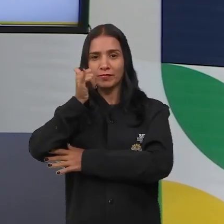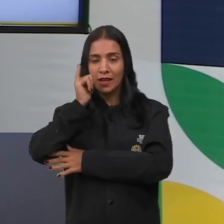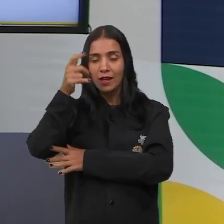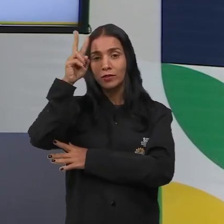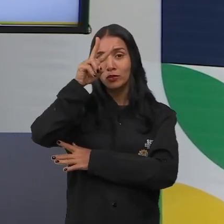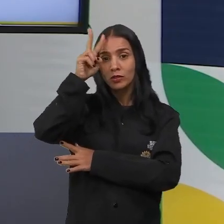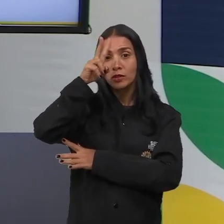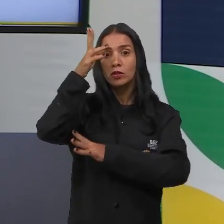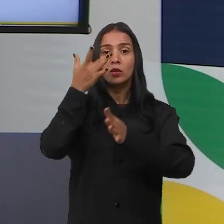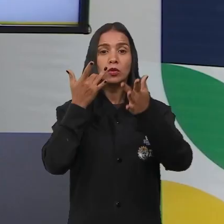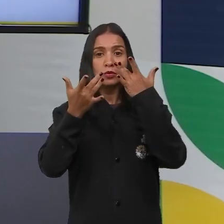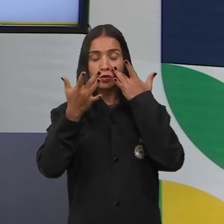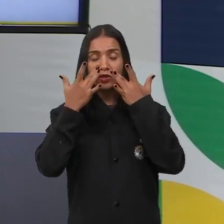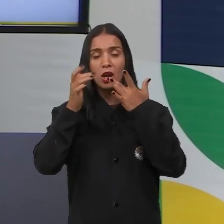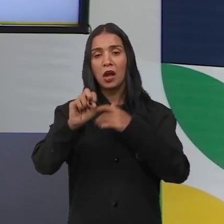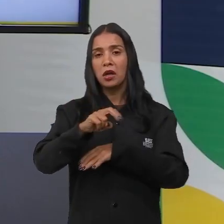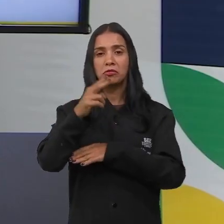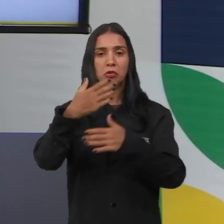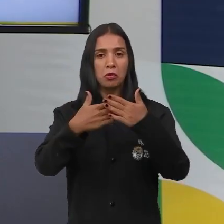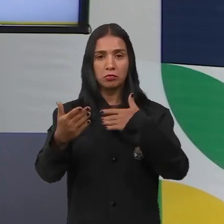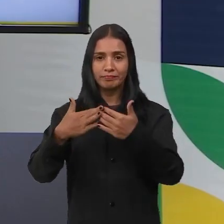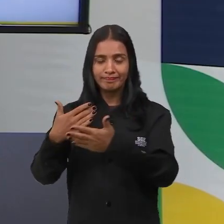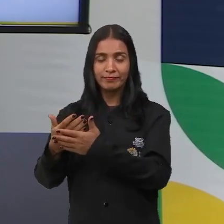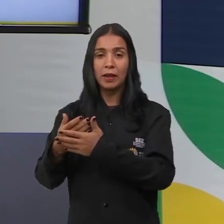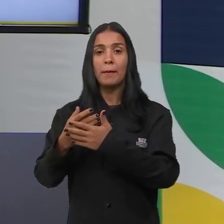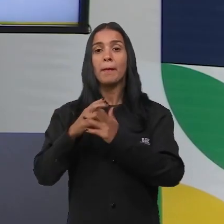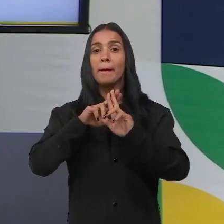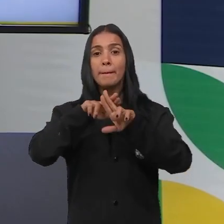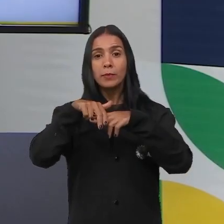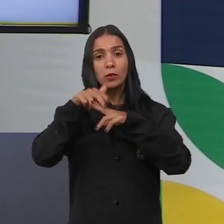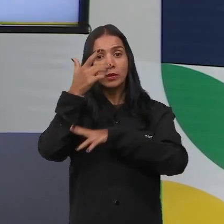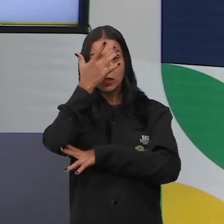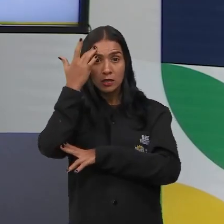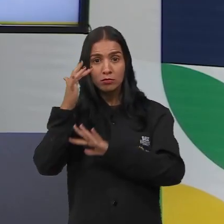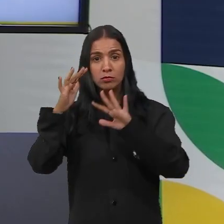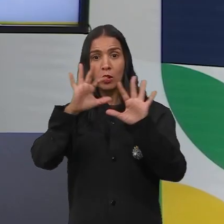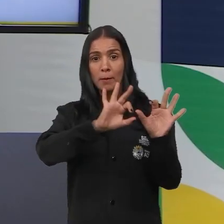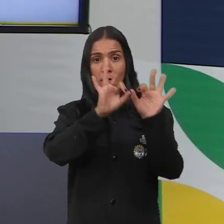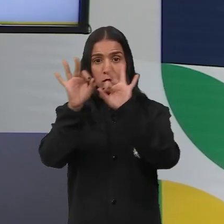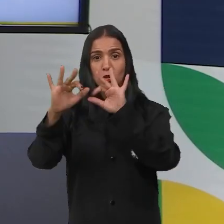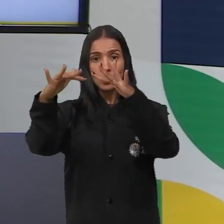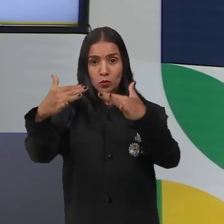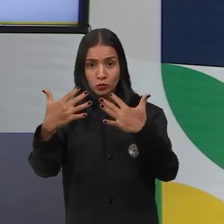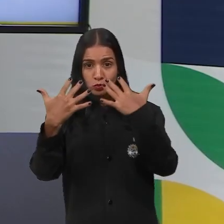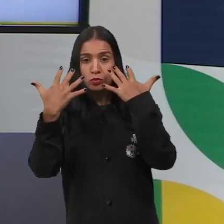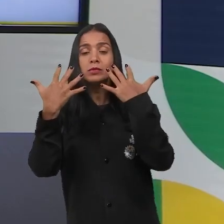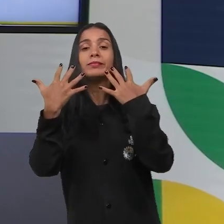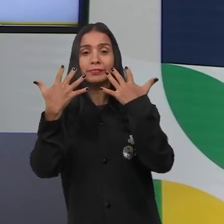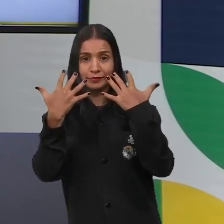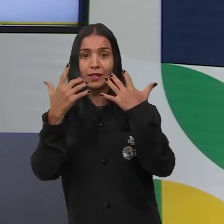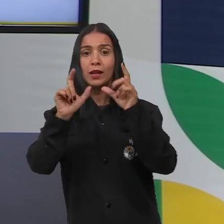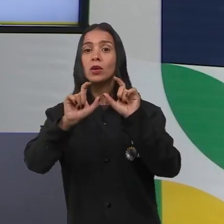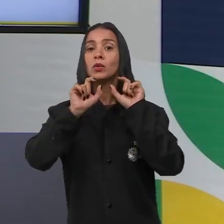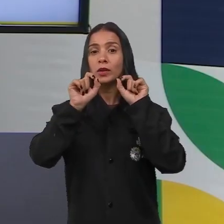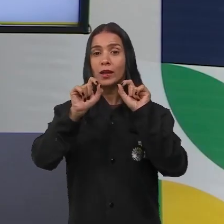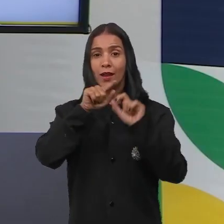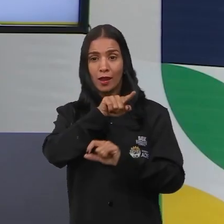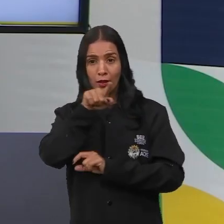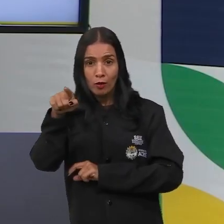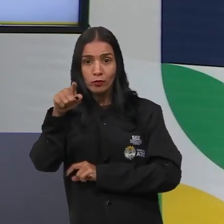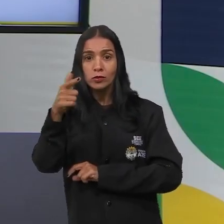história precisa contar. E isso faz com que o telespectador, o público que acompanha,